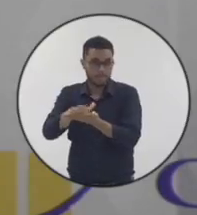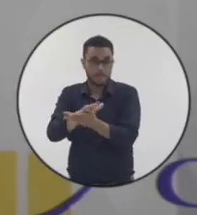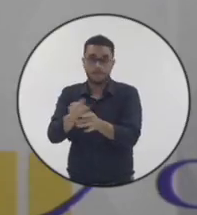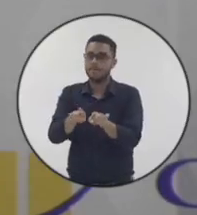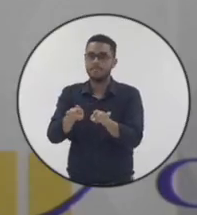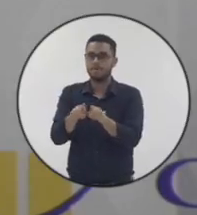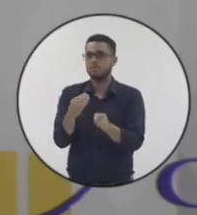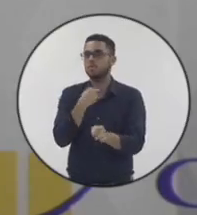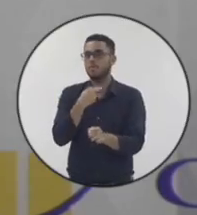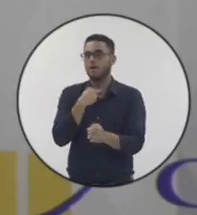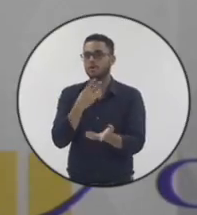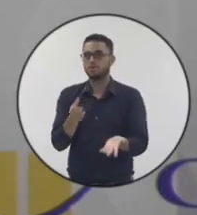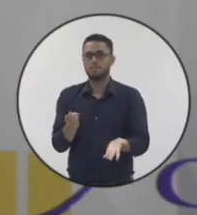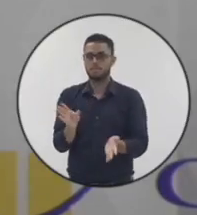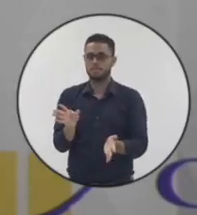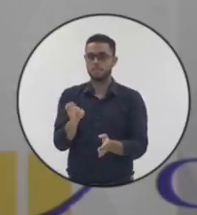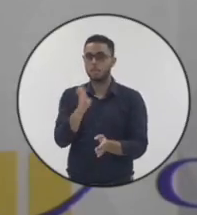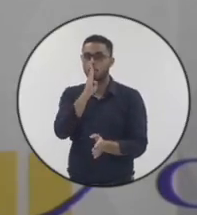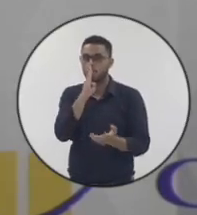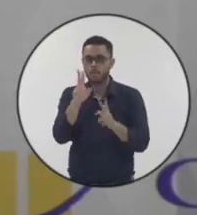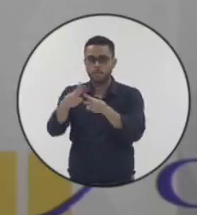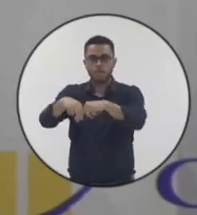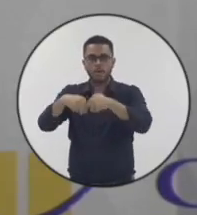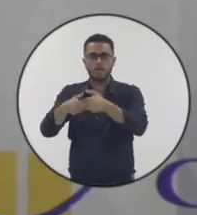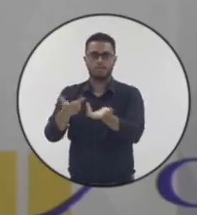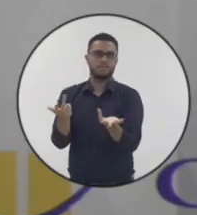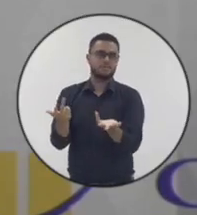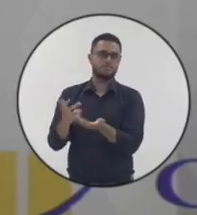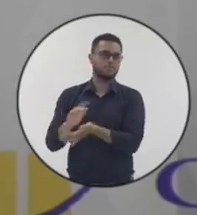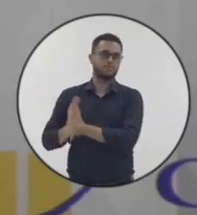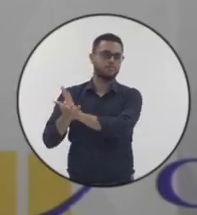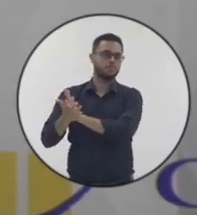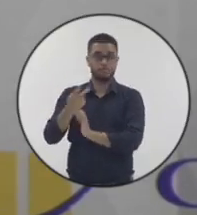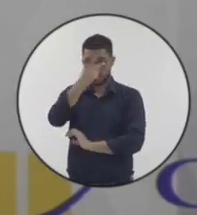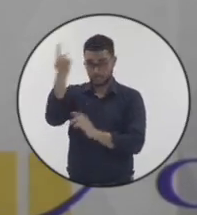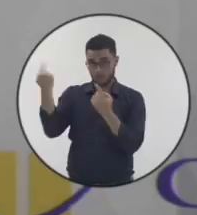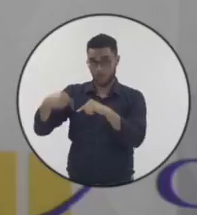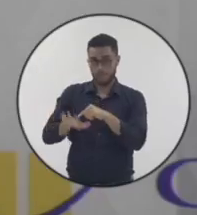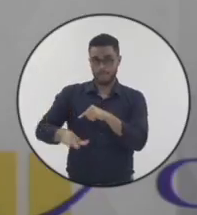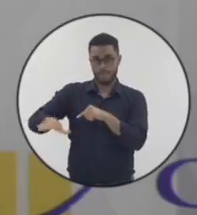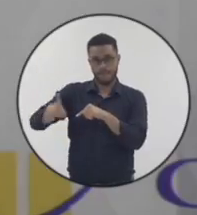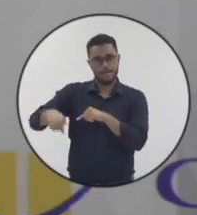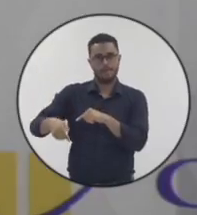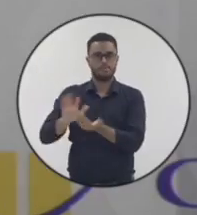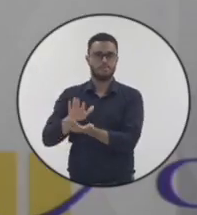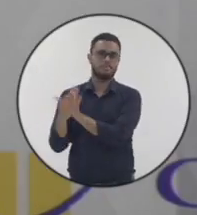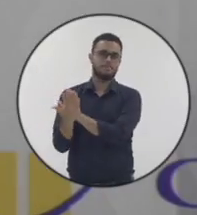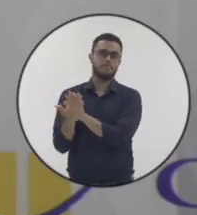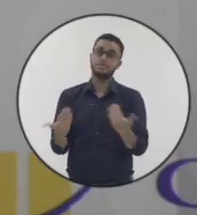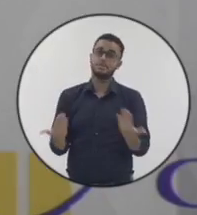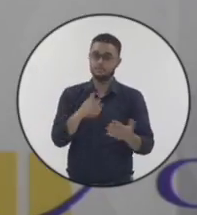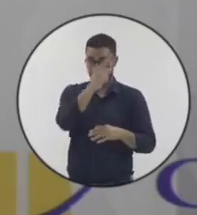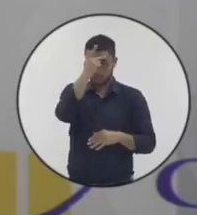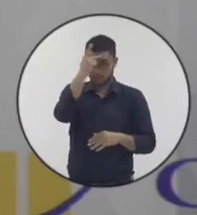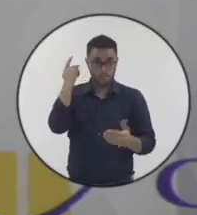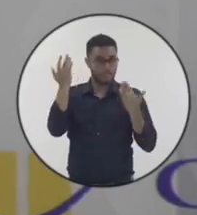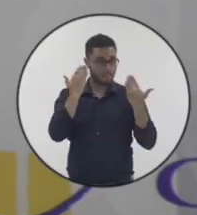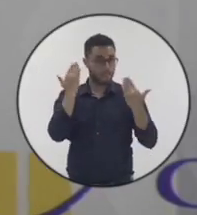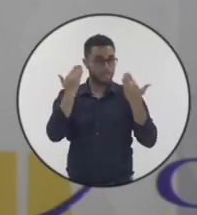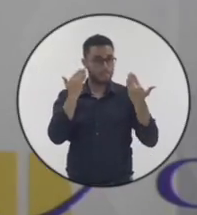frente à discriminação de pessoas travestis e transexuais. Profissionais de psicologia, em suas práticas